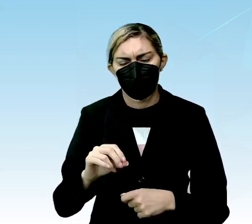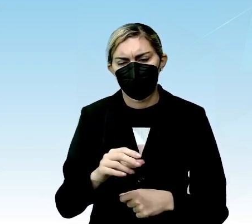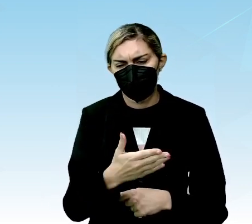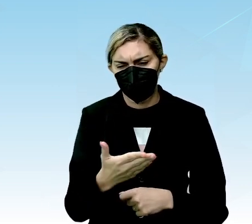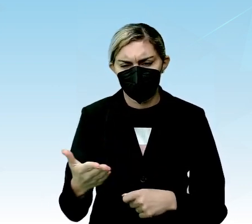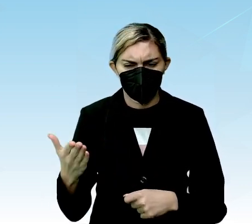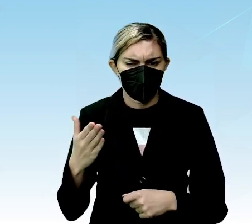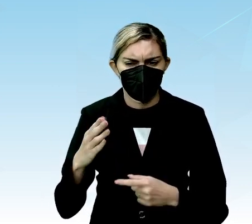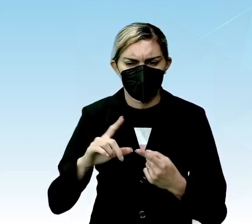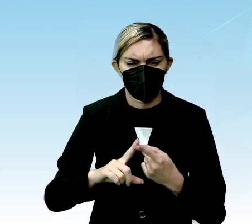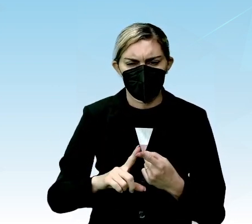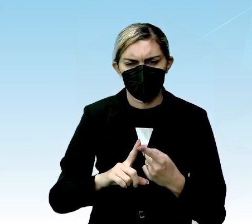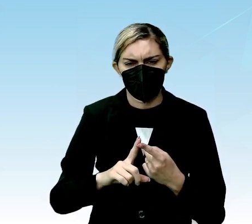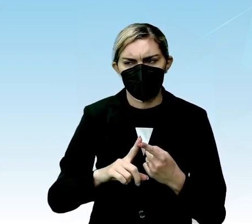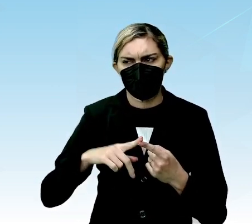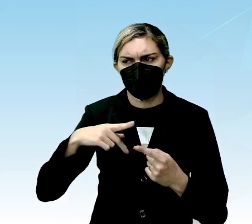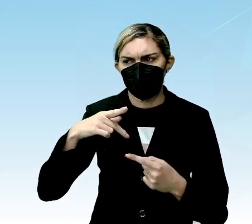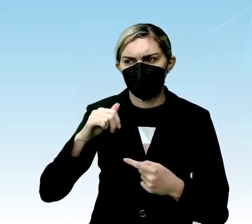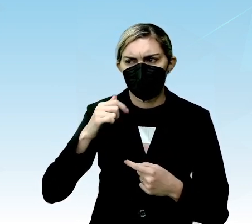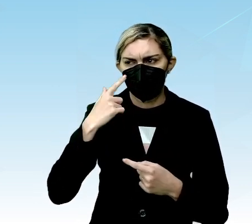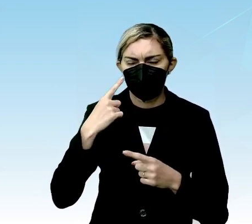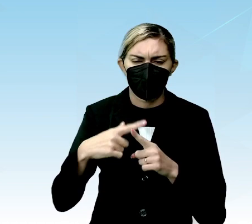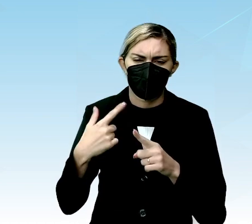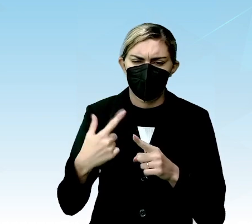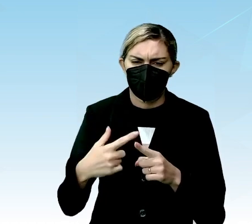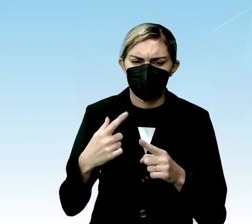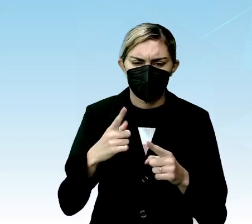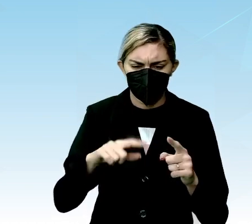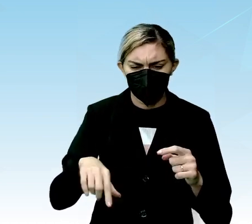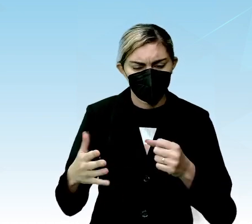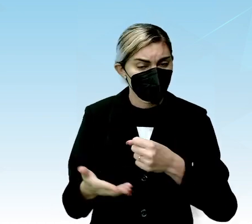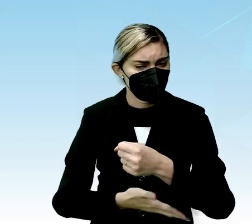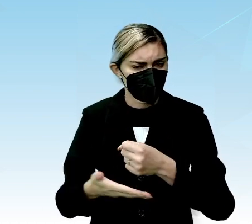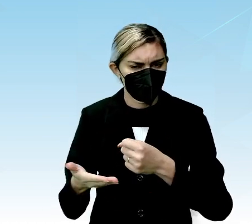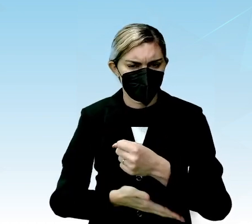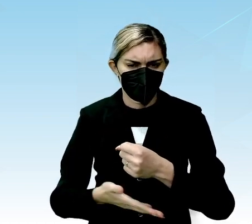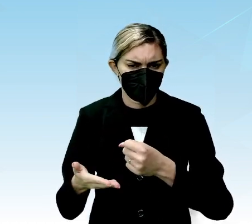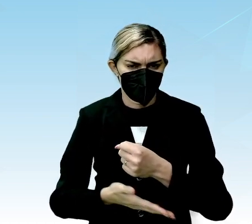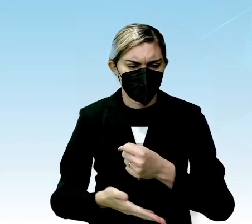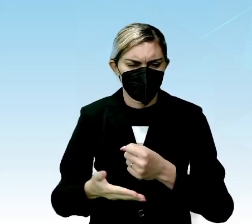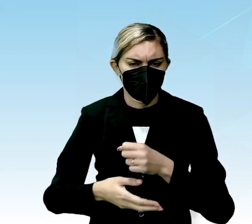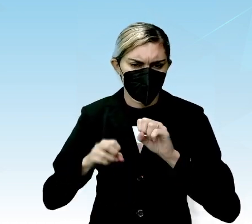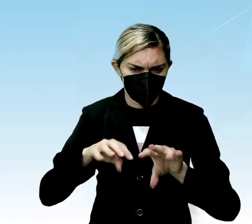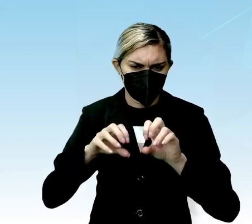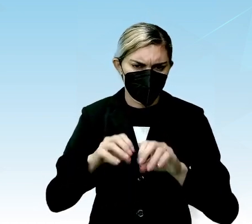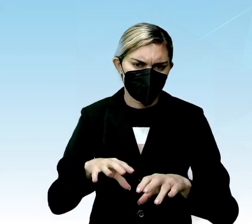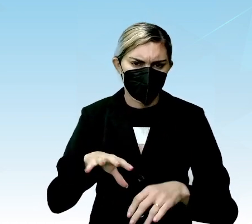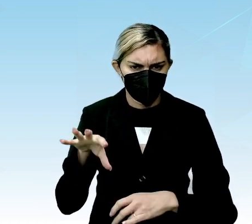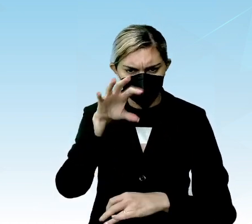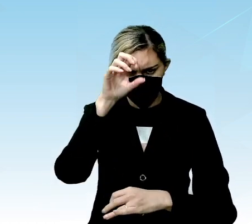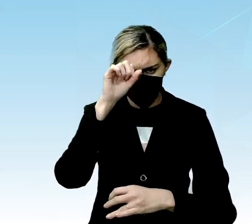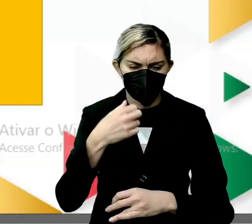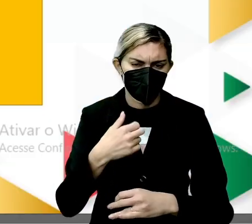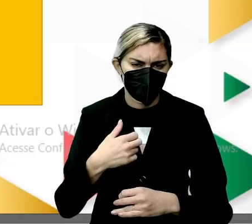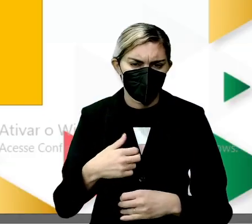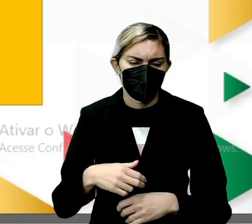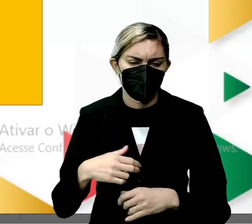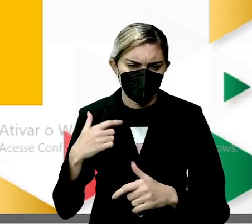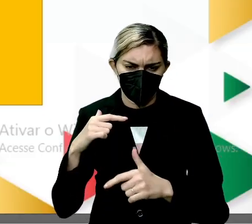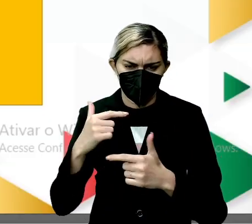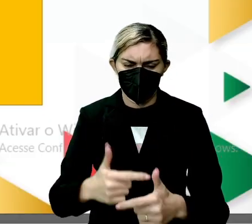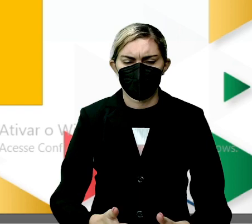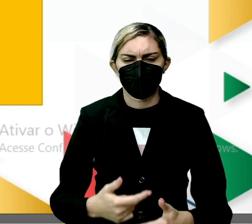5 livros basilares. Por quê? Porque dão a base da doutrina espírita